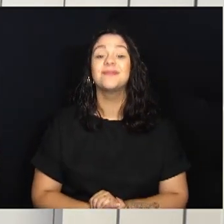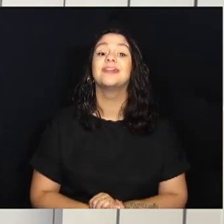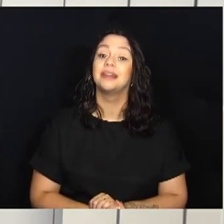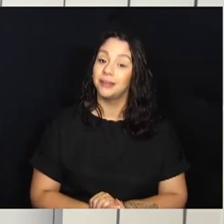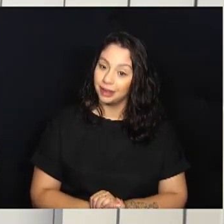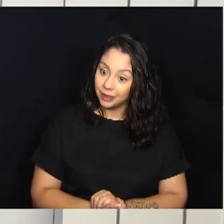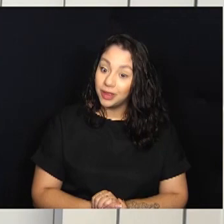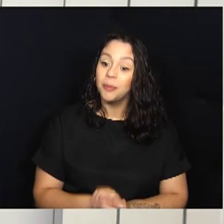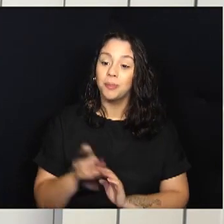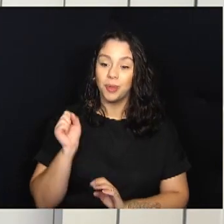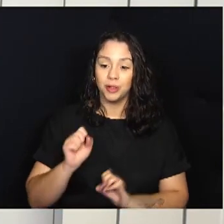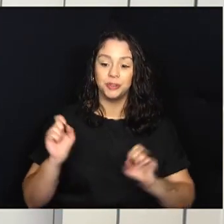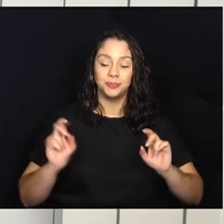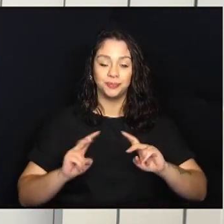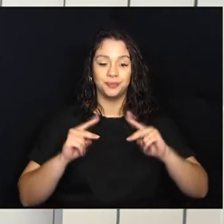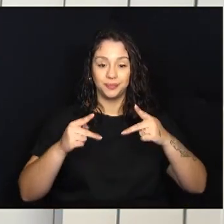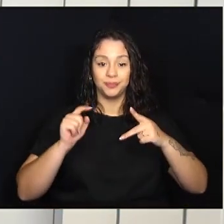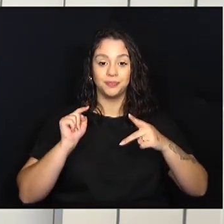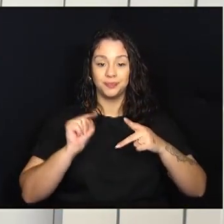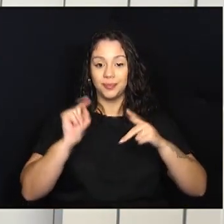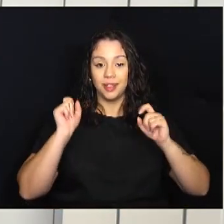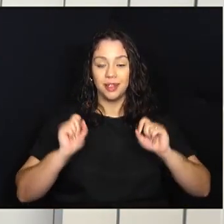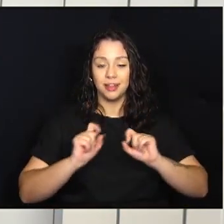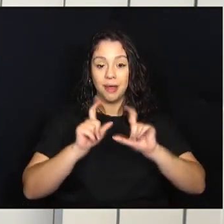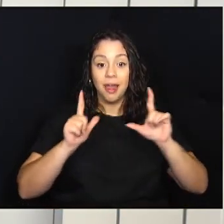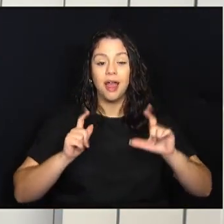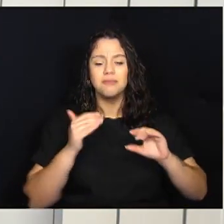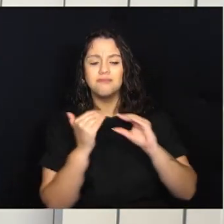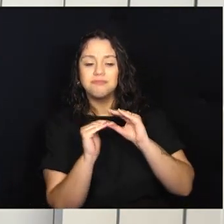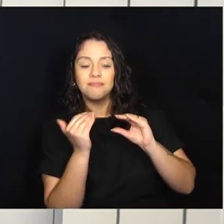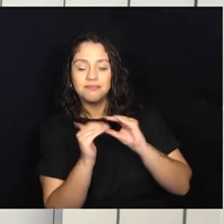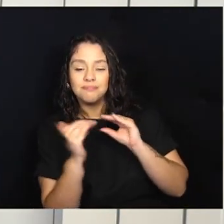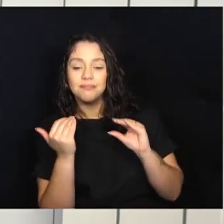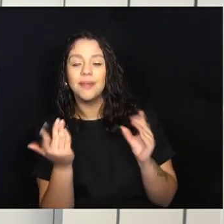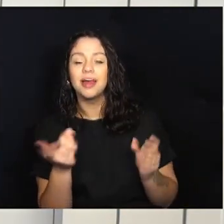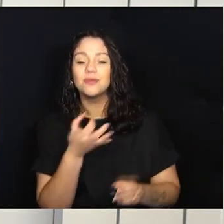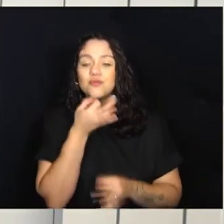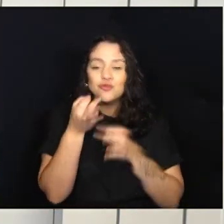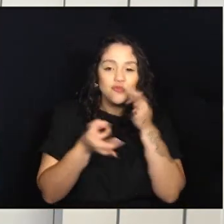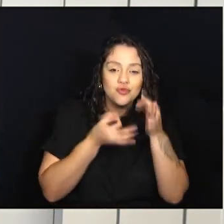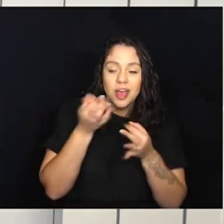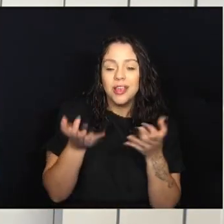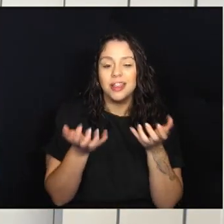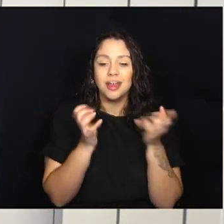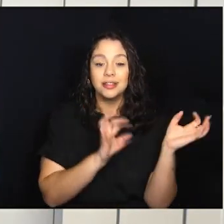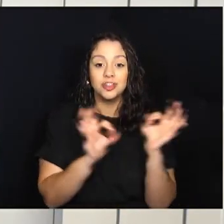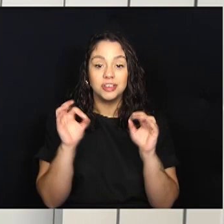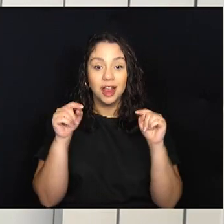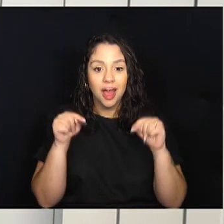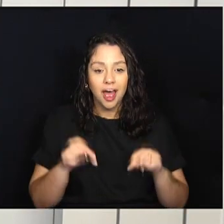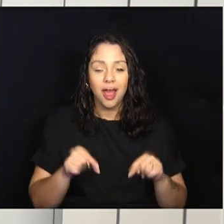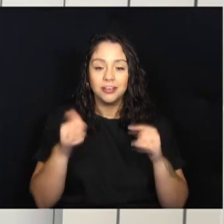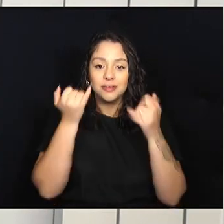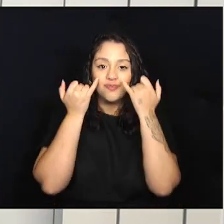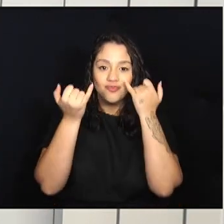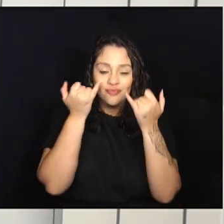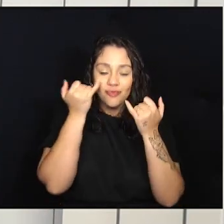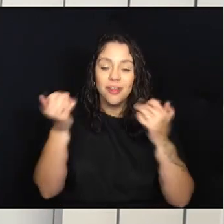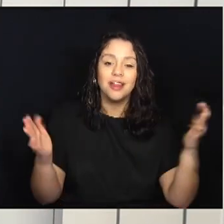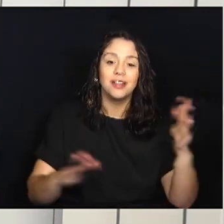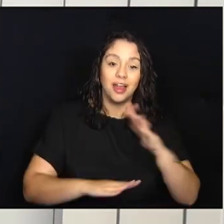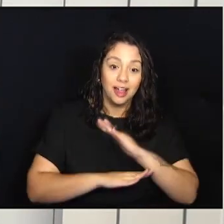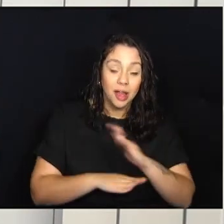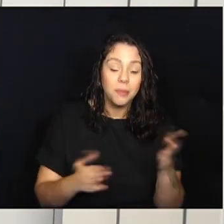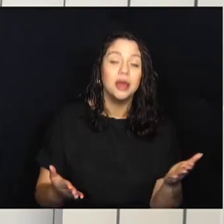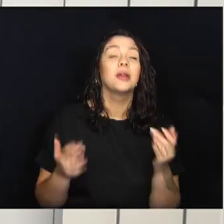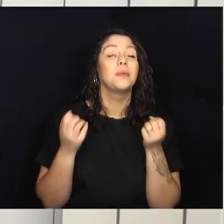Campinas. Você aperta e pode enviar o seu elogio, uma crítica construtiva, o que você quer assistir aqui na nossa revista eletrônica,